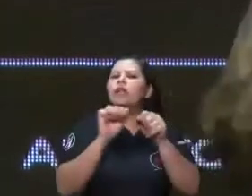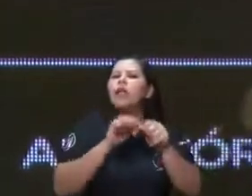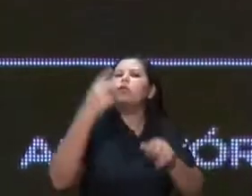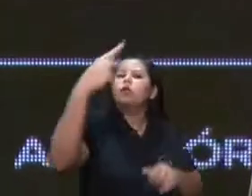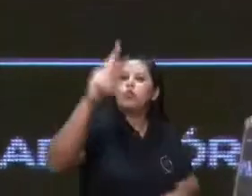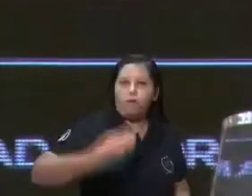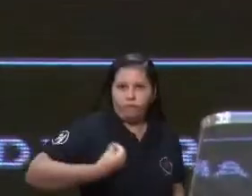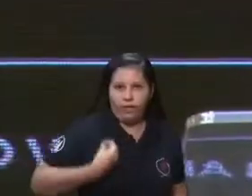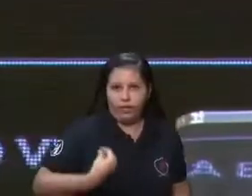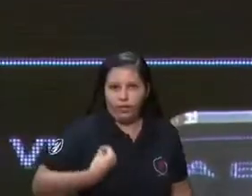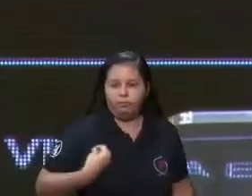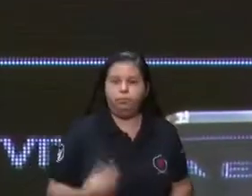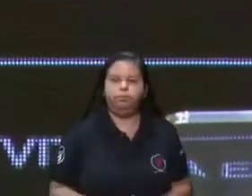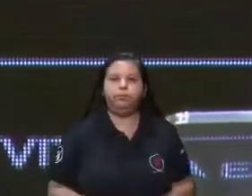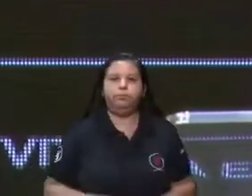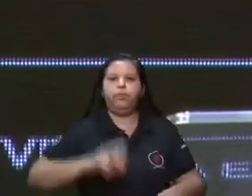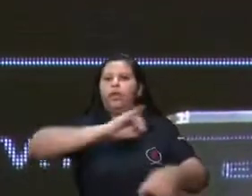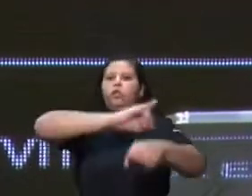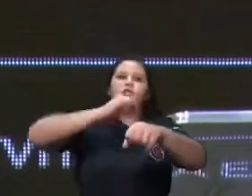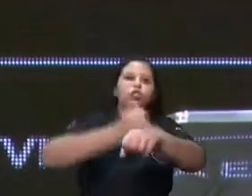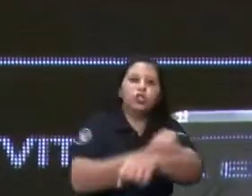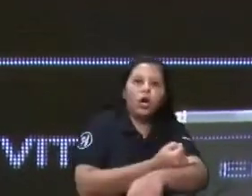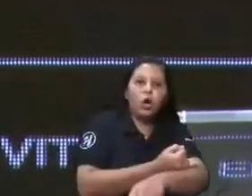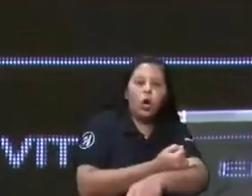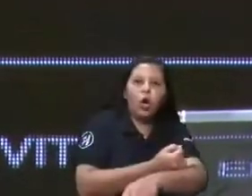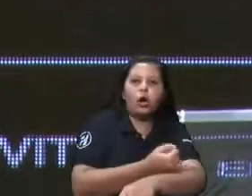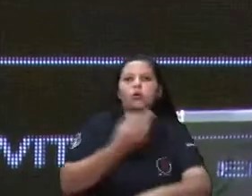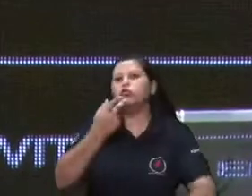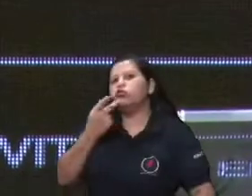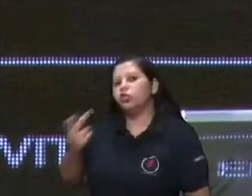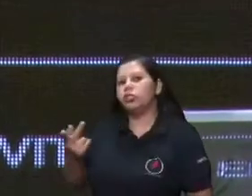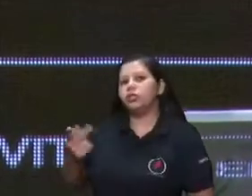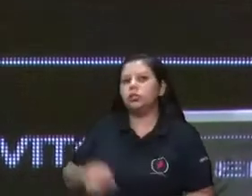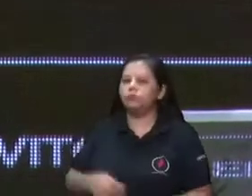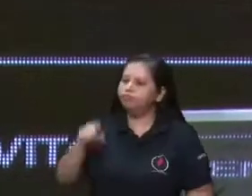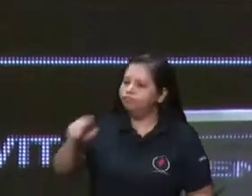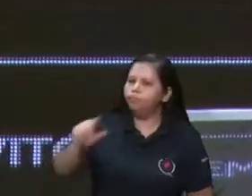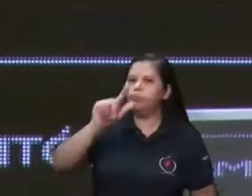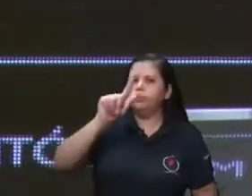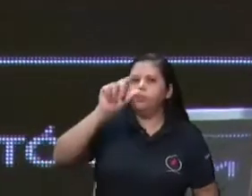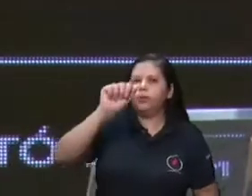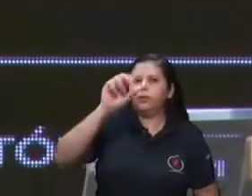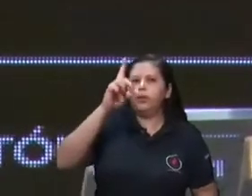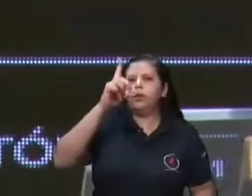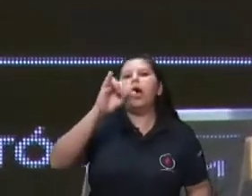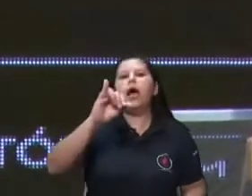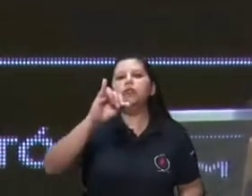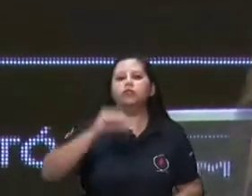Jacó disse assim, quanto a Gade, versículo 19, guerrilheiros o acometerão, mas ele por sua vez os